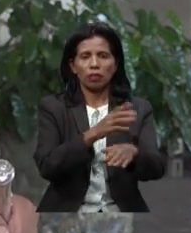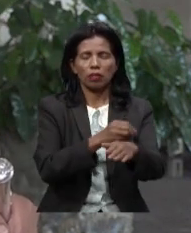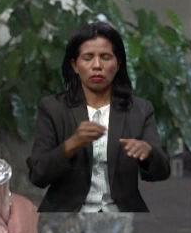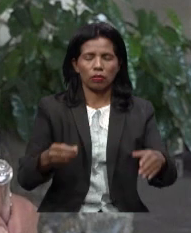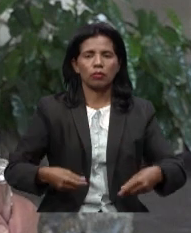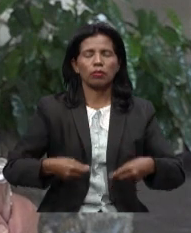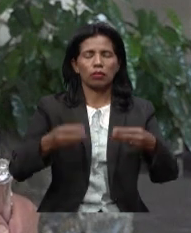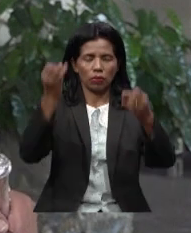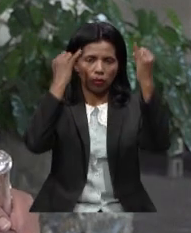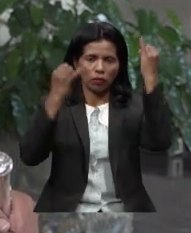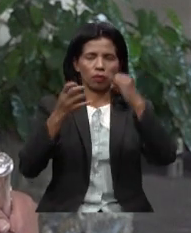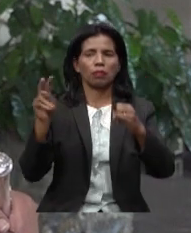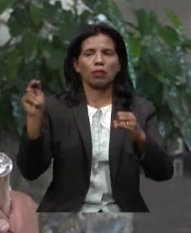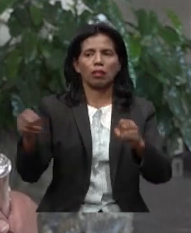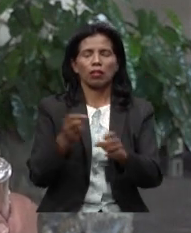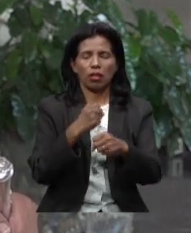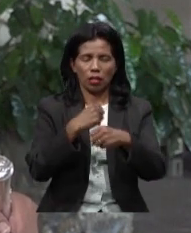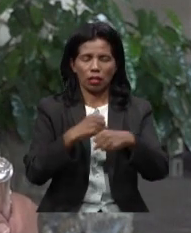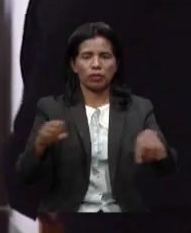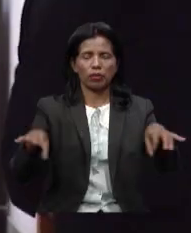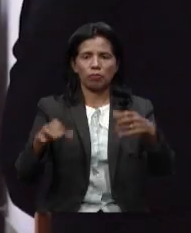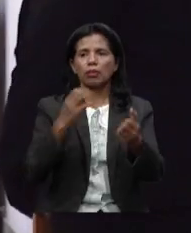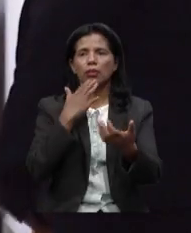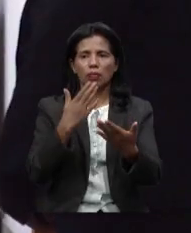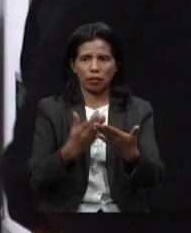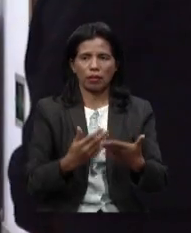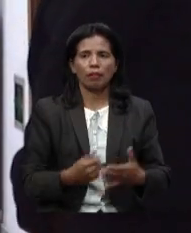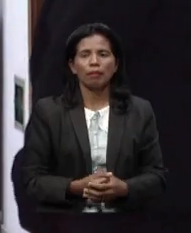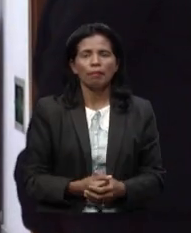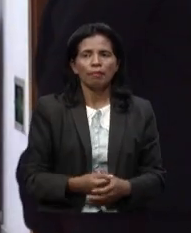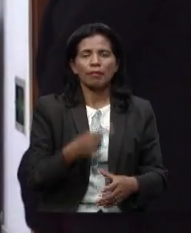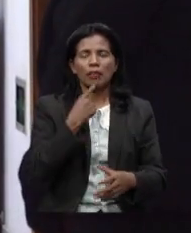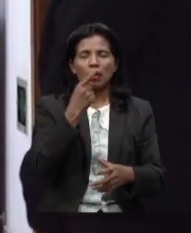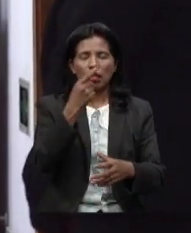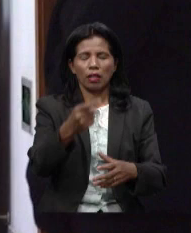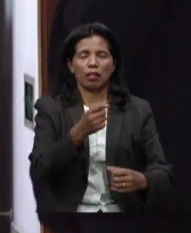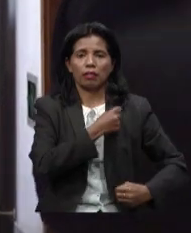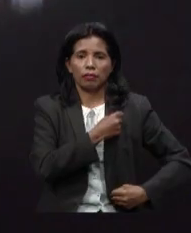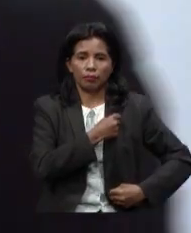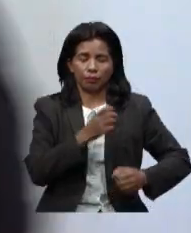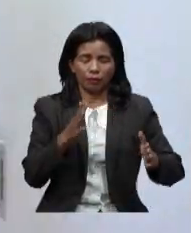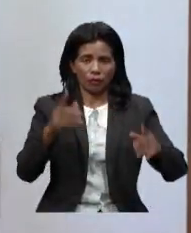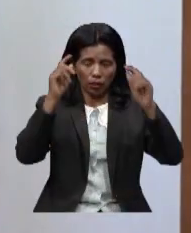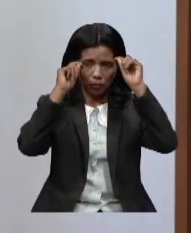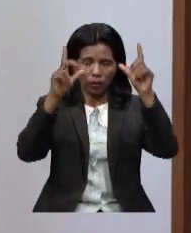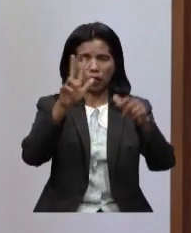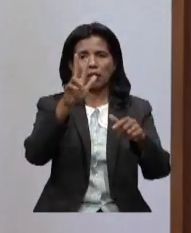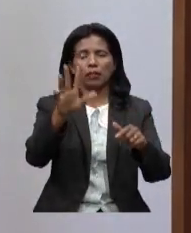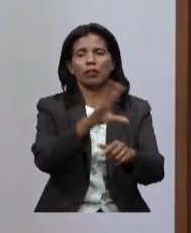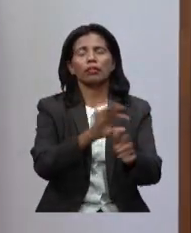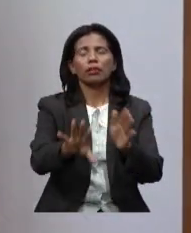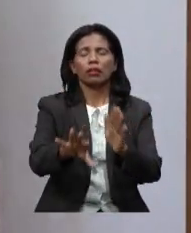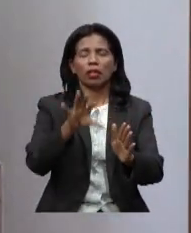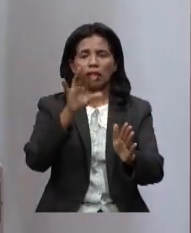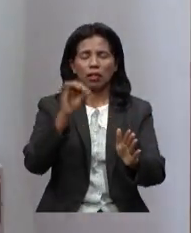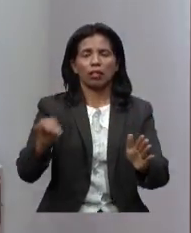fu informasaun ban nia par nia bel halu ni nia misaun dia kliu. Falor mas informa militar Timor-Leste na Intolu nebe foi na lais heta ng